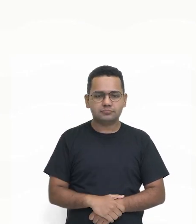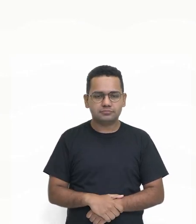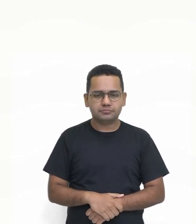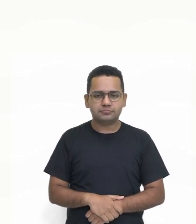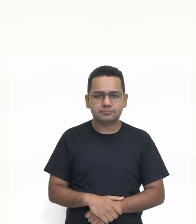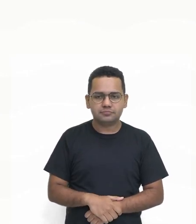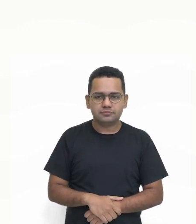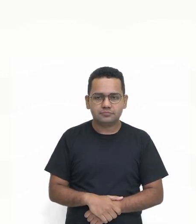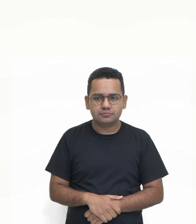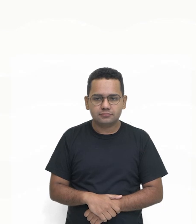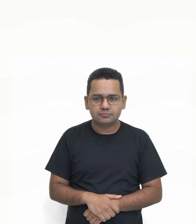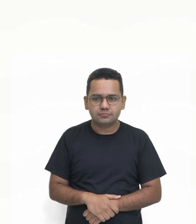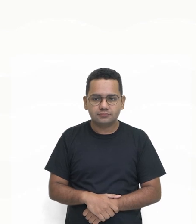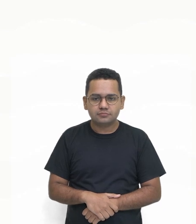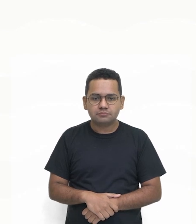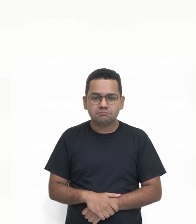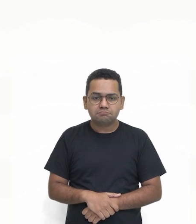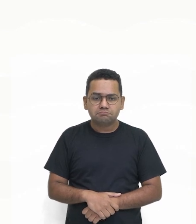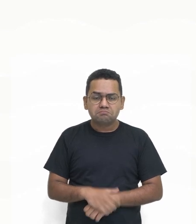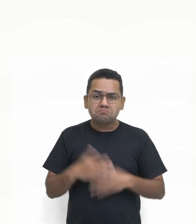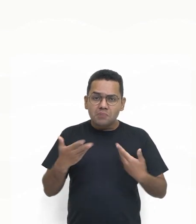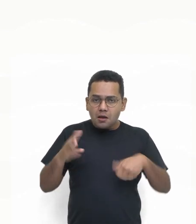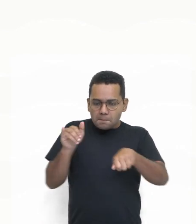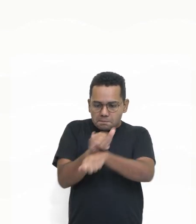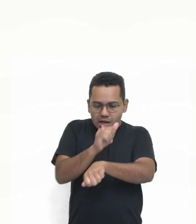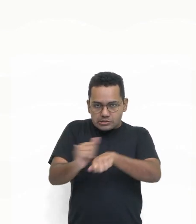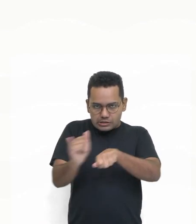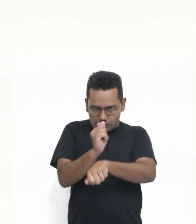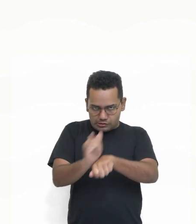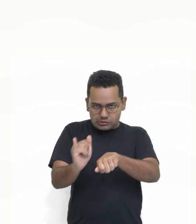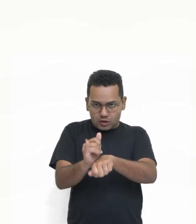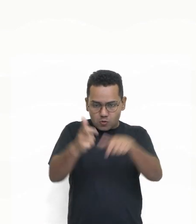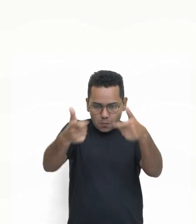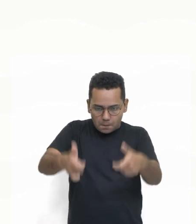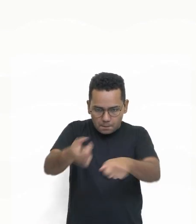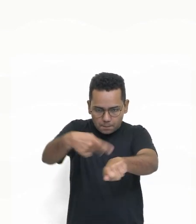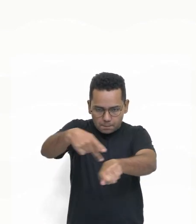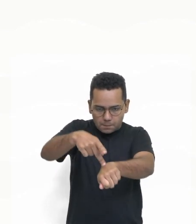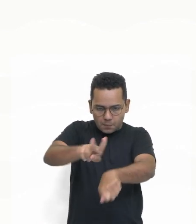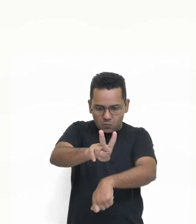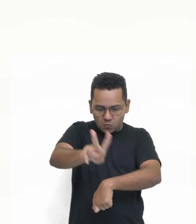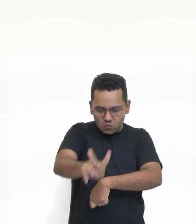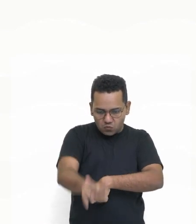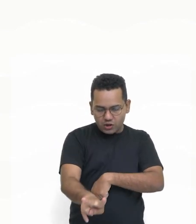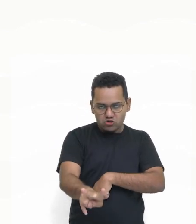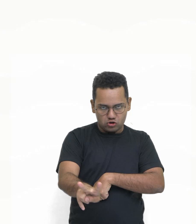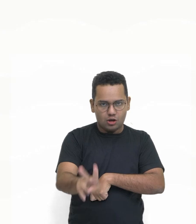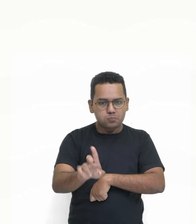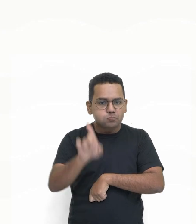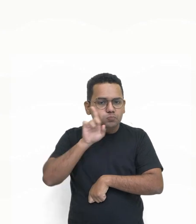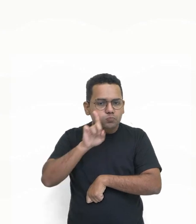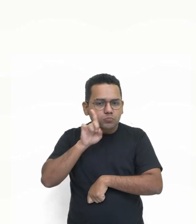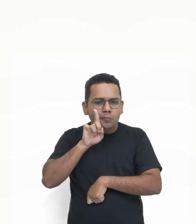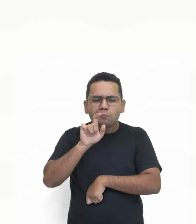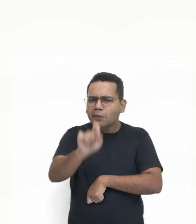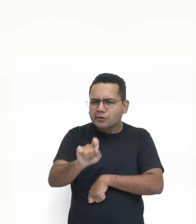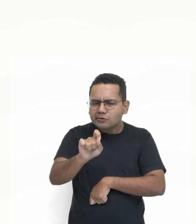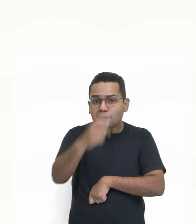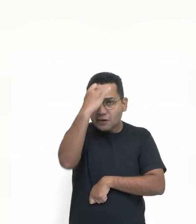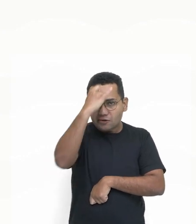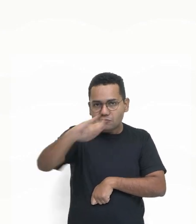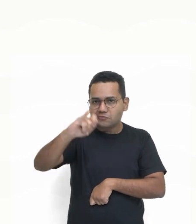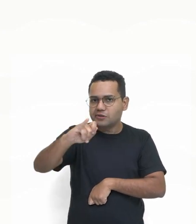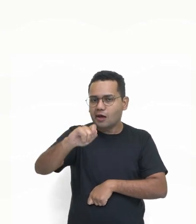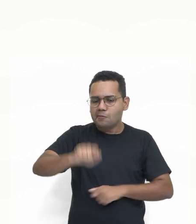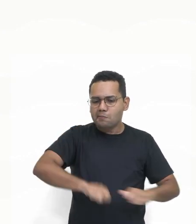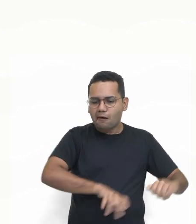né, vai impulsionar uma intervenção americana no Vietnã para conter a expansão comunista. O que os